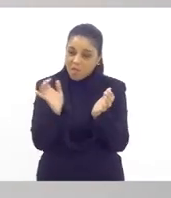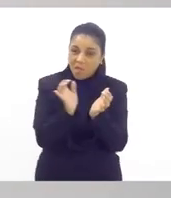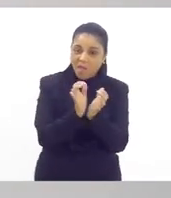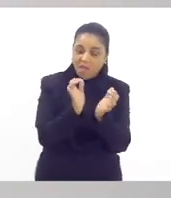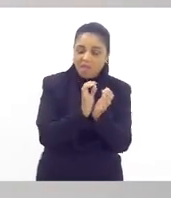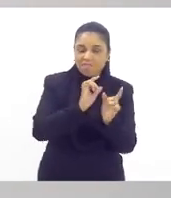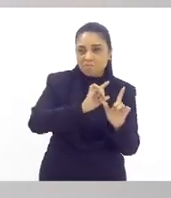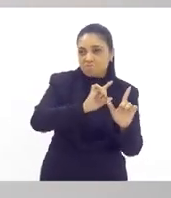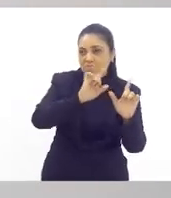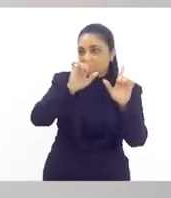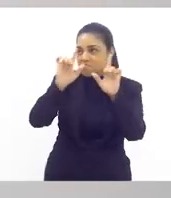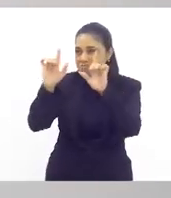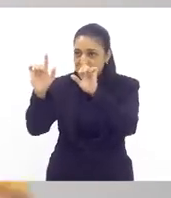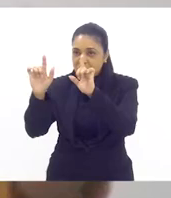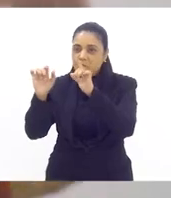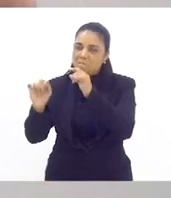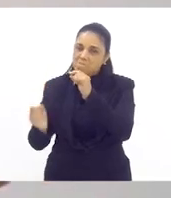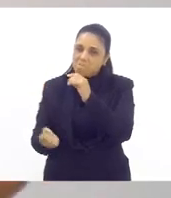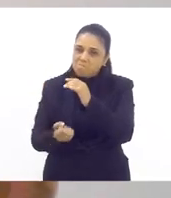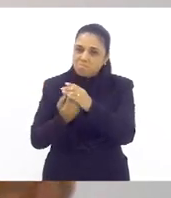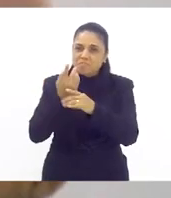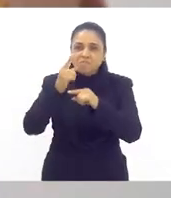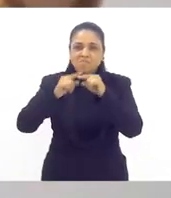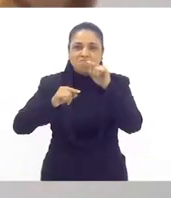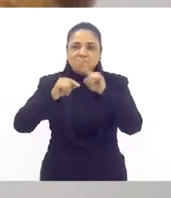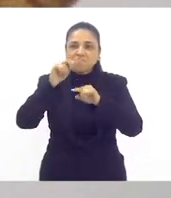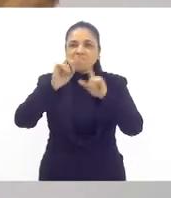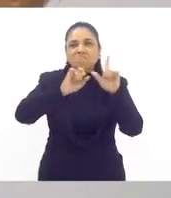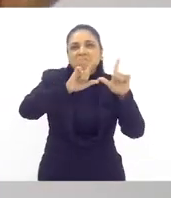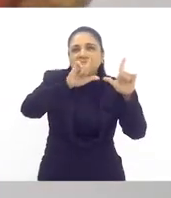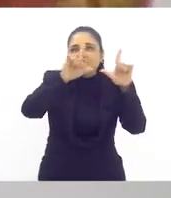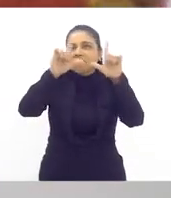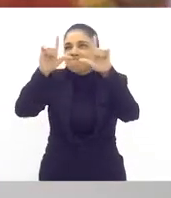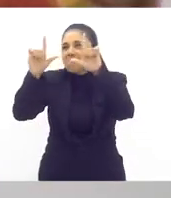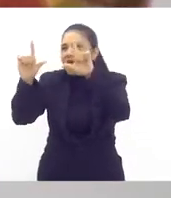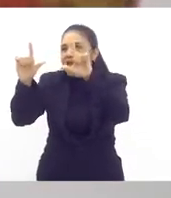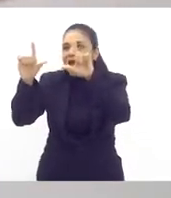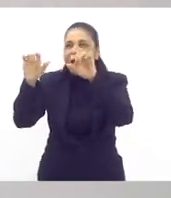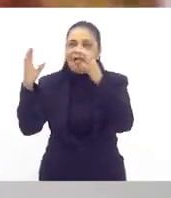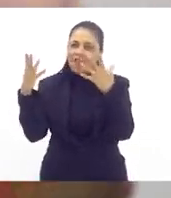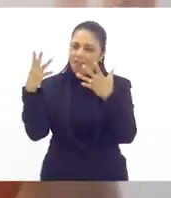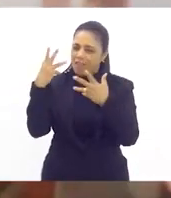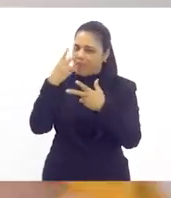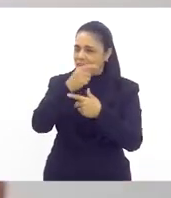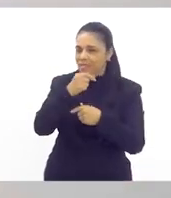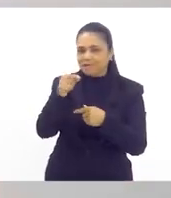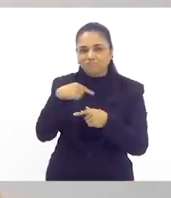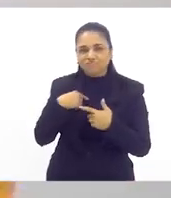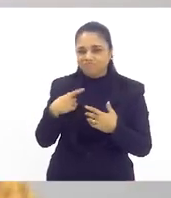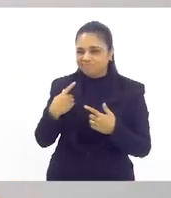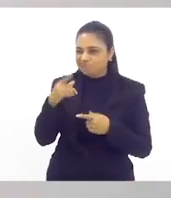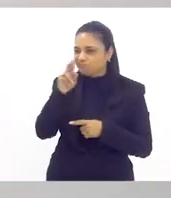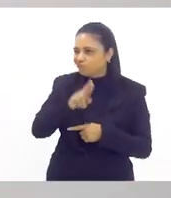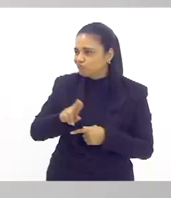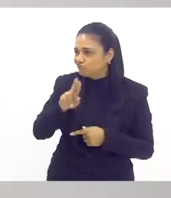produziu que depois eles brigam comigo fiz uma fiz uma um slide linda a senhora não usou nada daquilo Mas é porque eu me empolgo